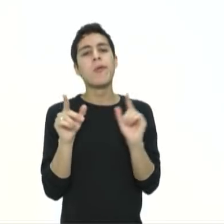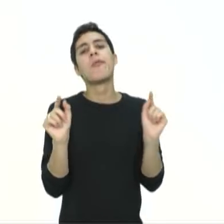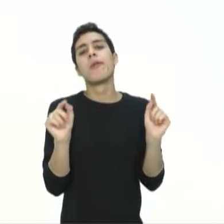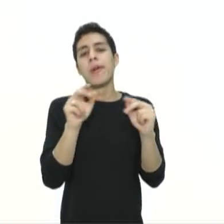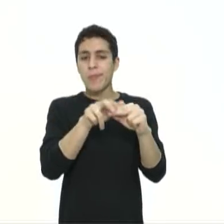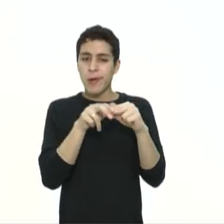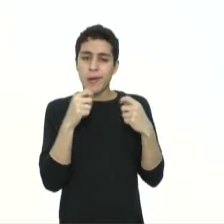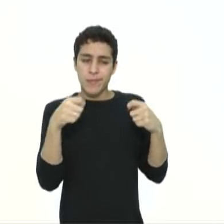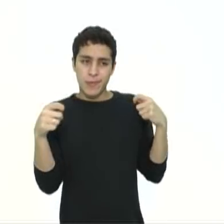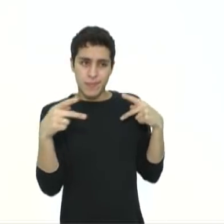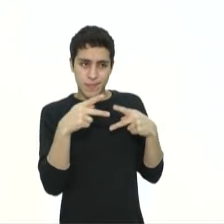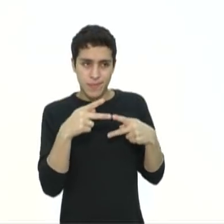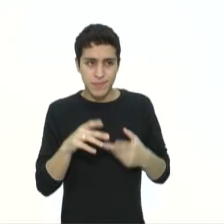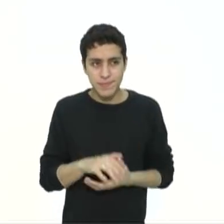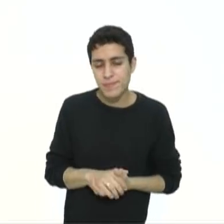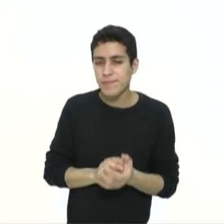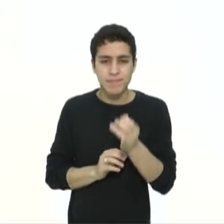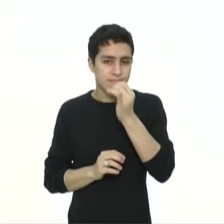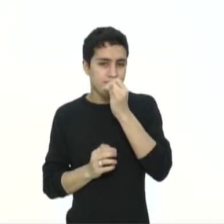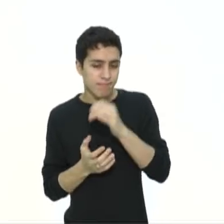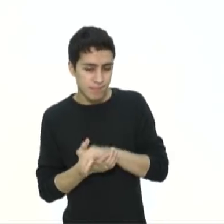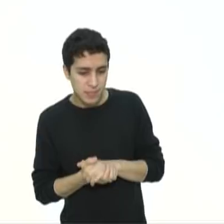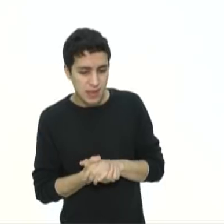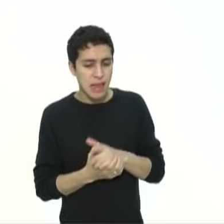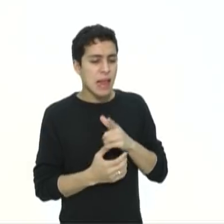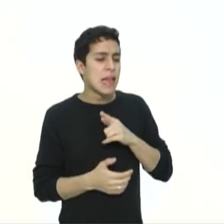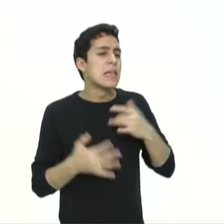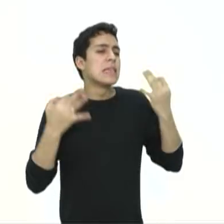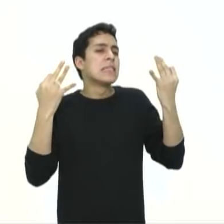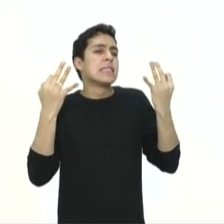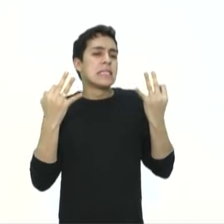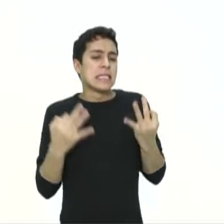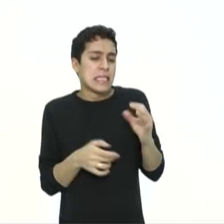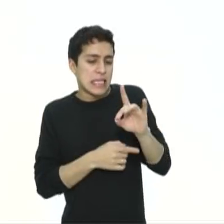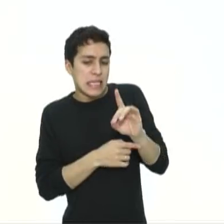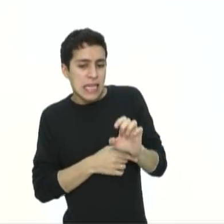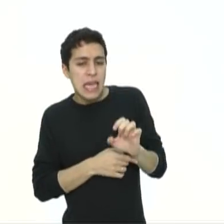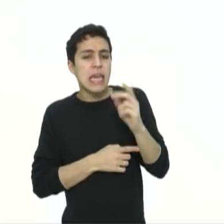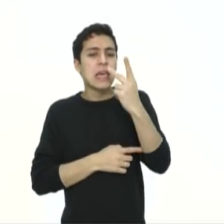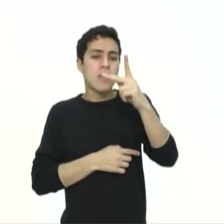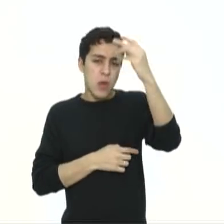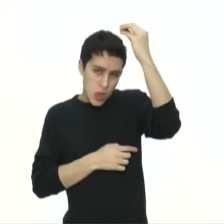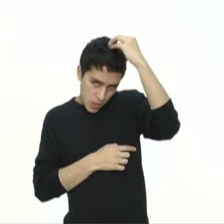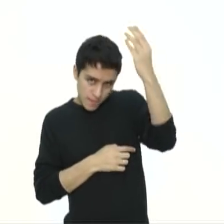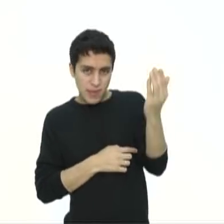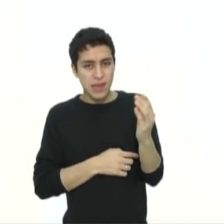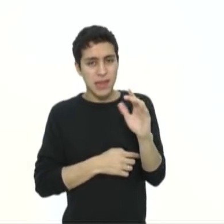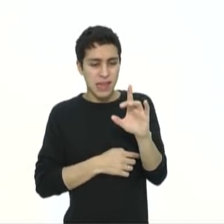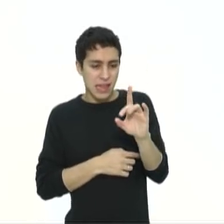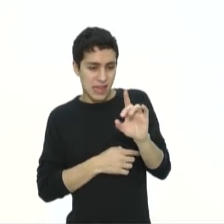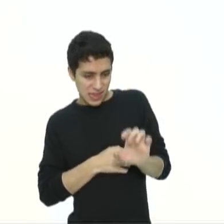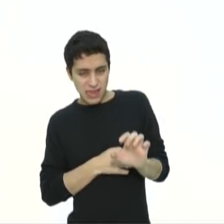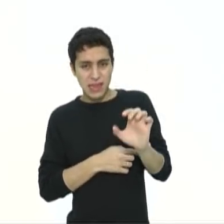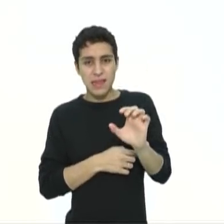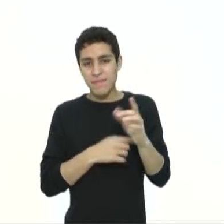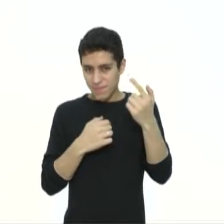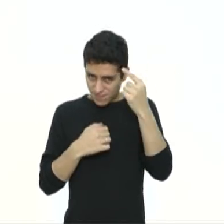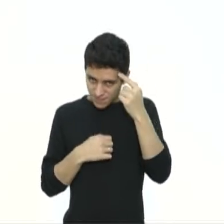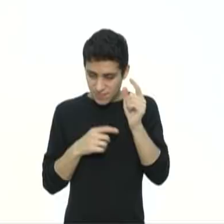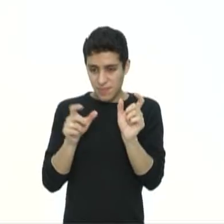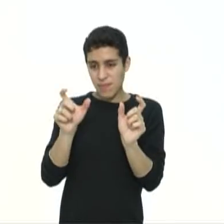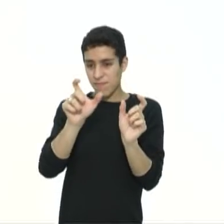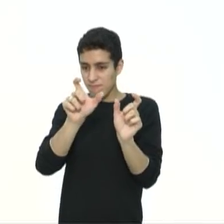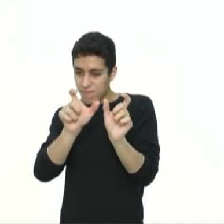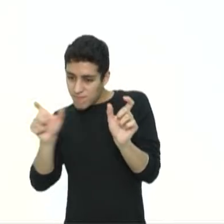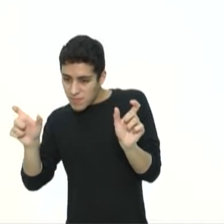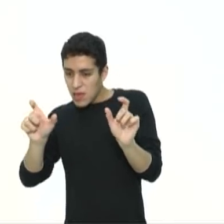por meio de preposição. Exemplos: tenho certeza de sua culpa. O complemento nominal completa o sentido